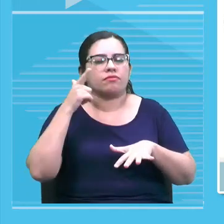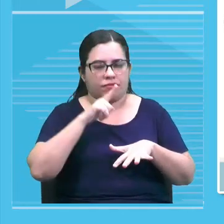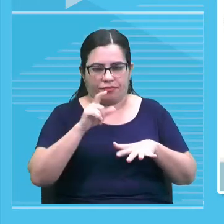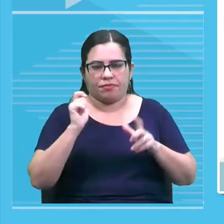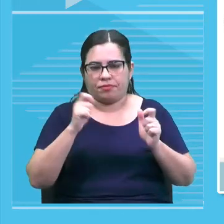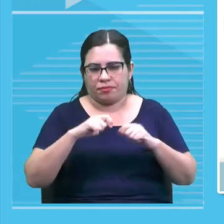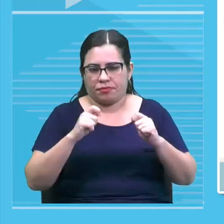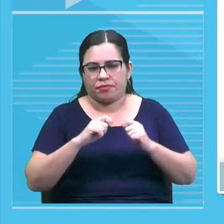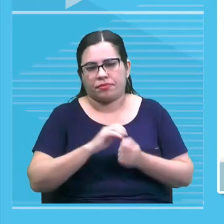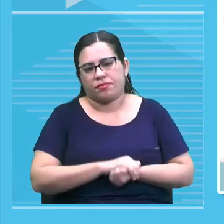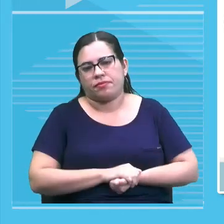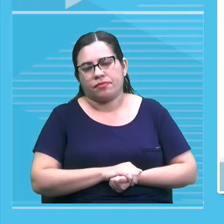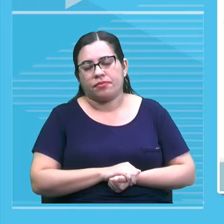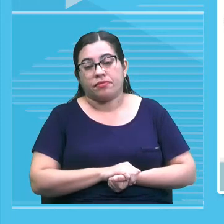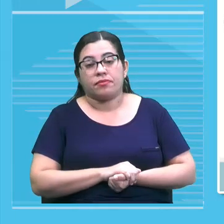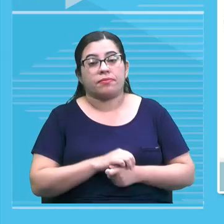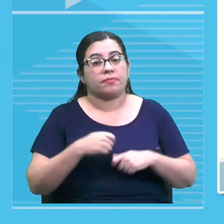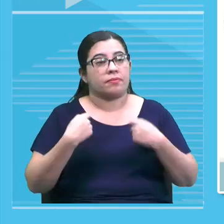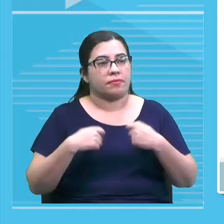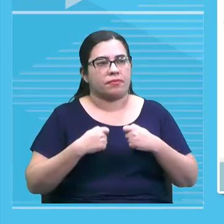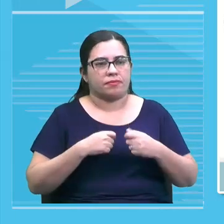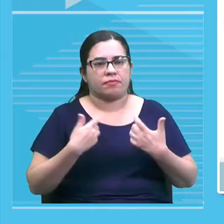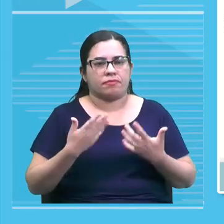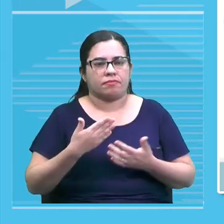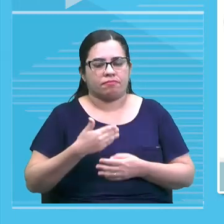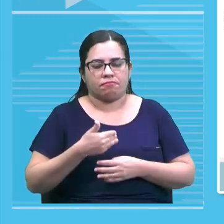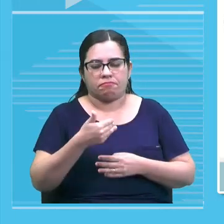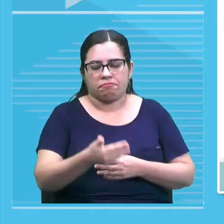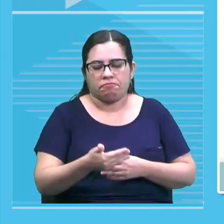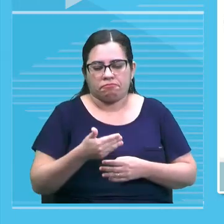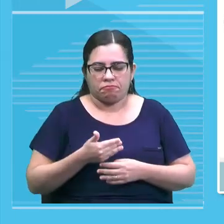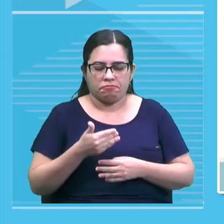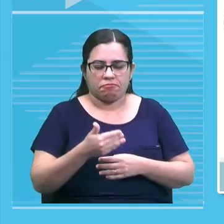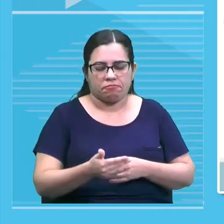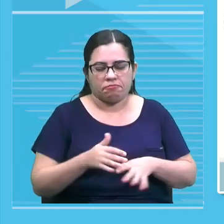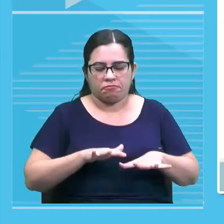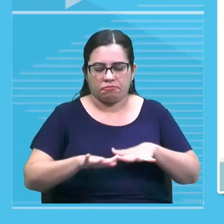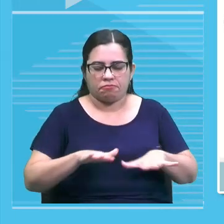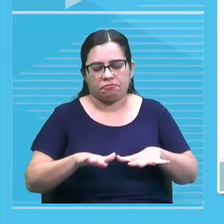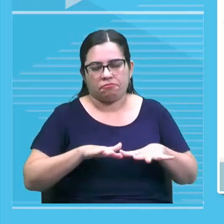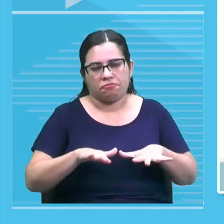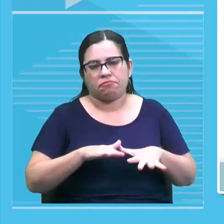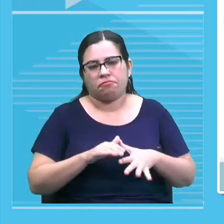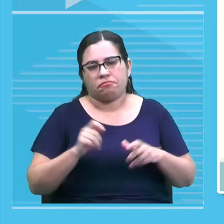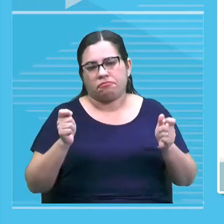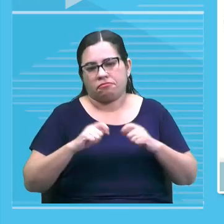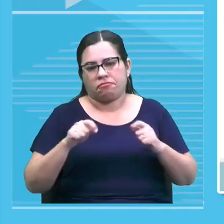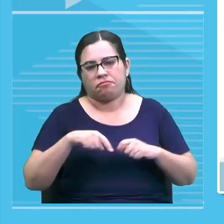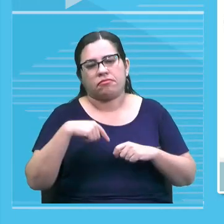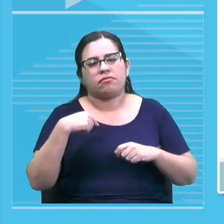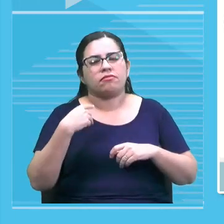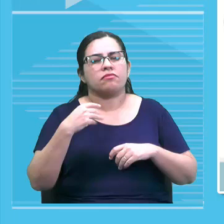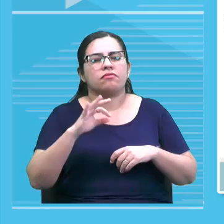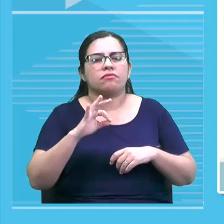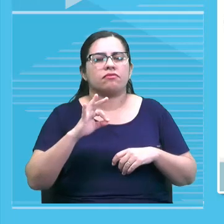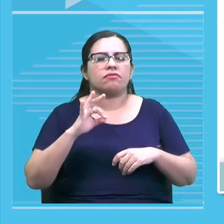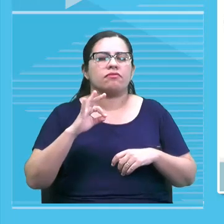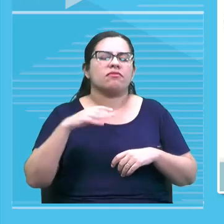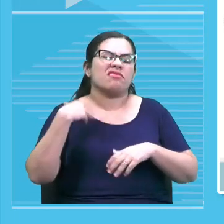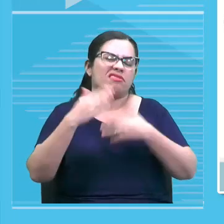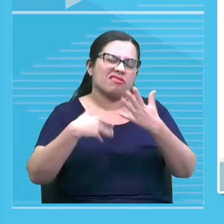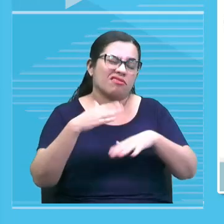acontece então fica naquele movimento oscilatório só que isso aí vocês vão entender só depois